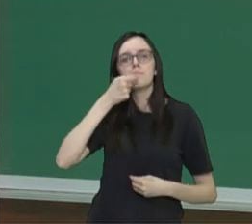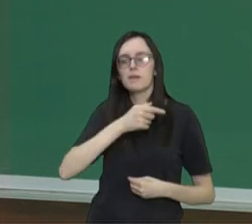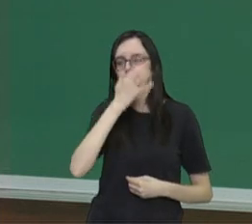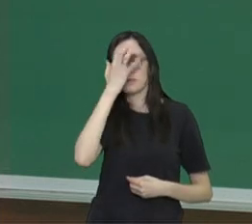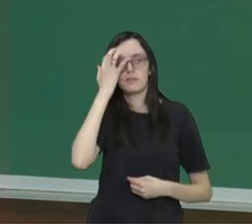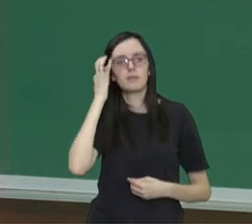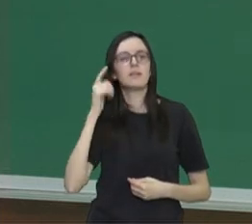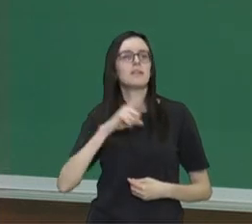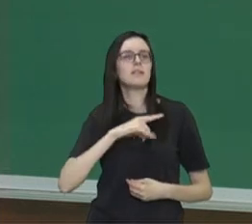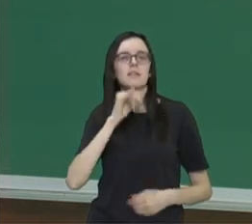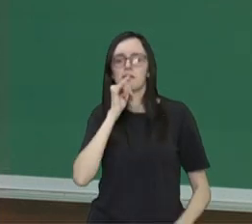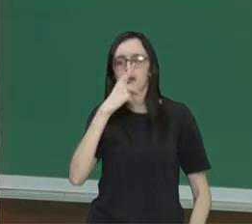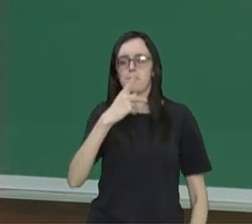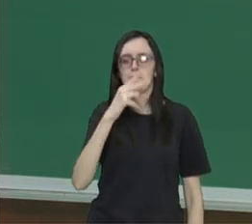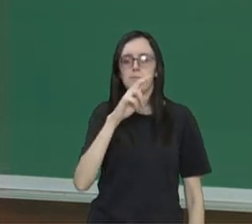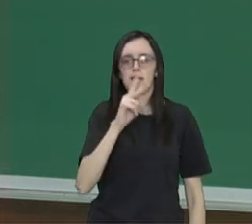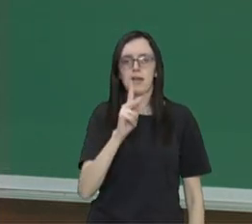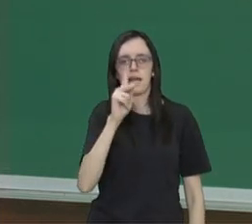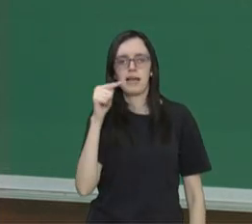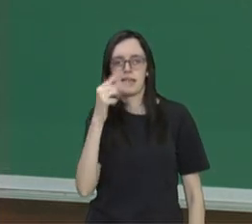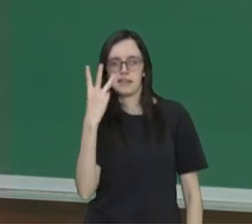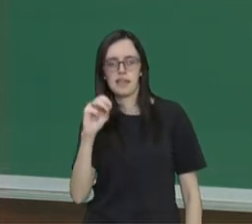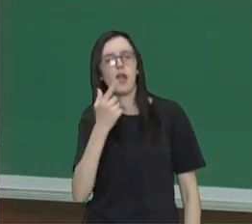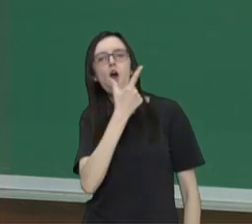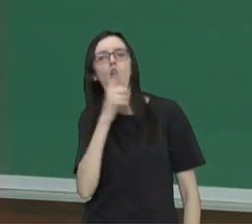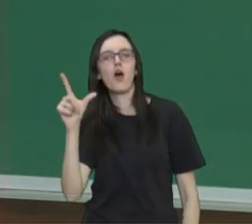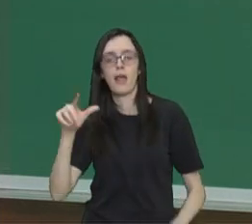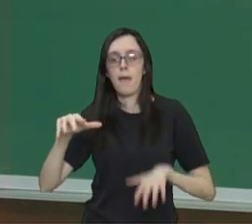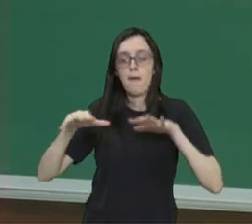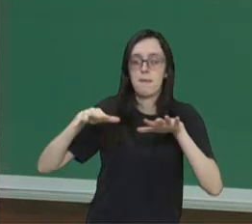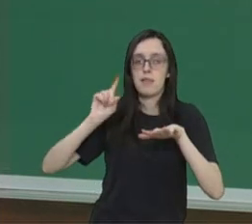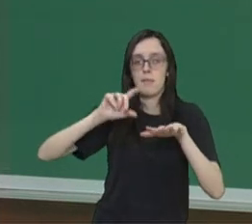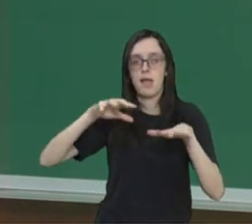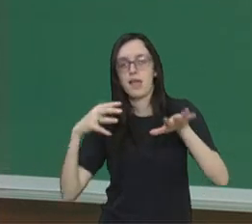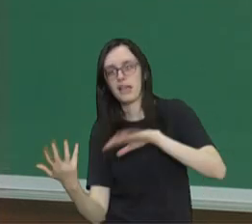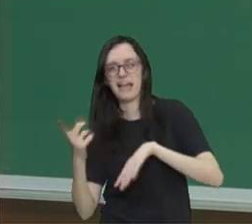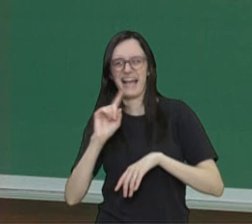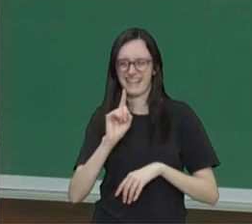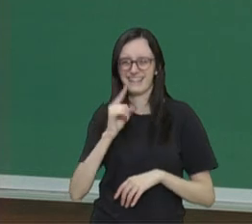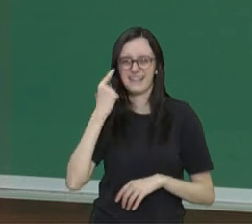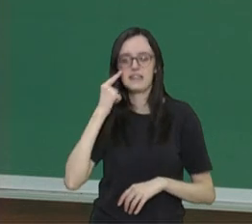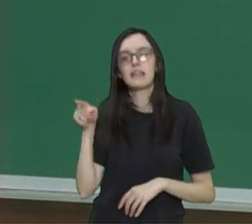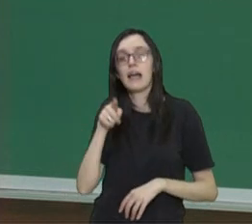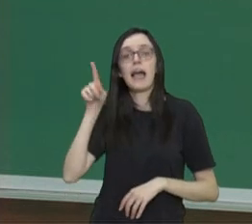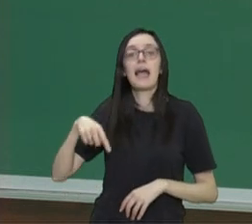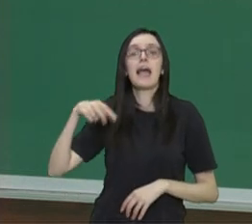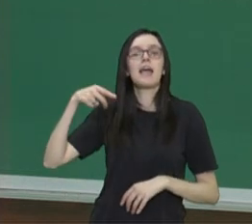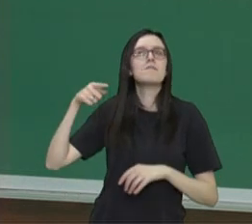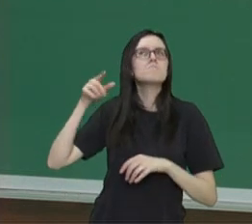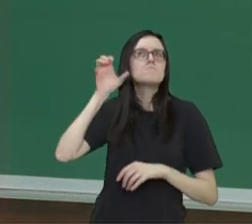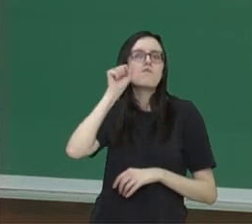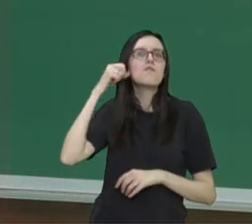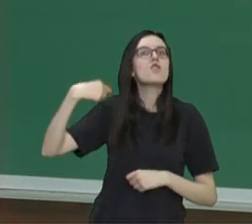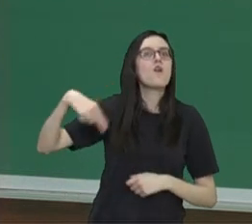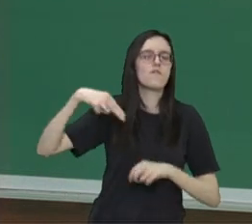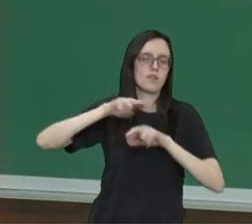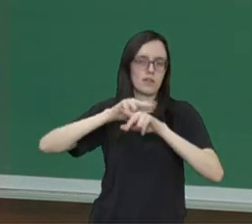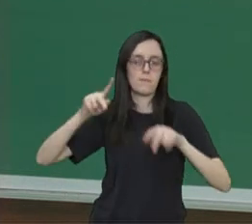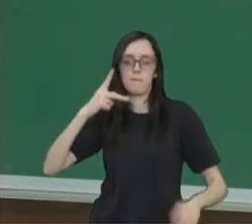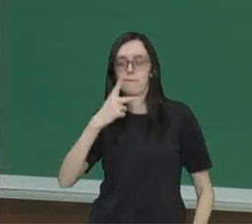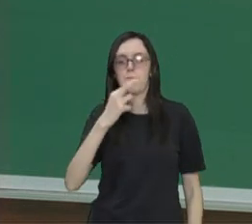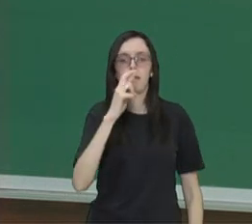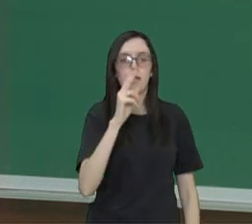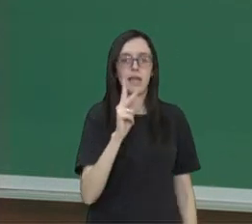PRK 30 e Balança Mas Não Cai, marcaram época no rádio brasileiro. Esse PRK 30 era um programa